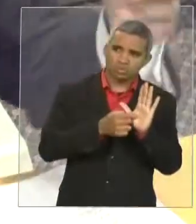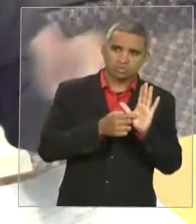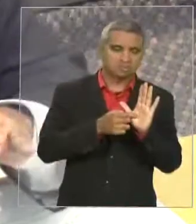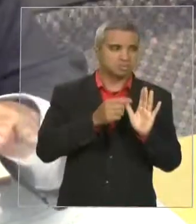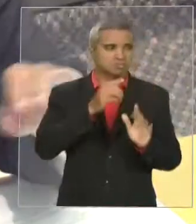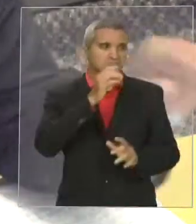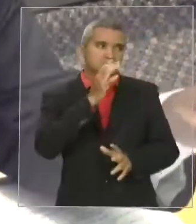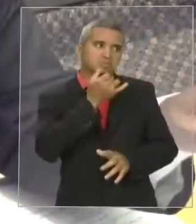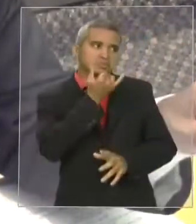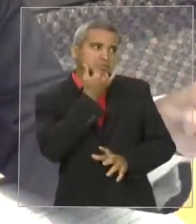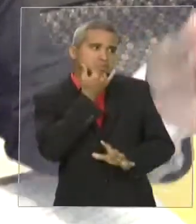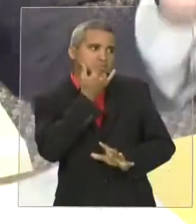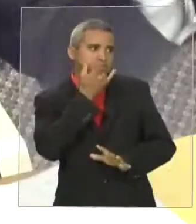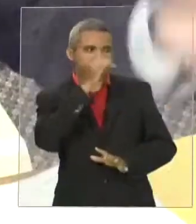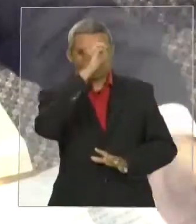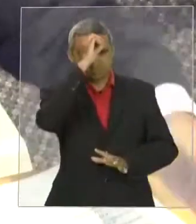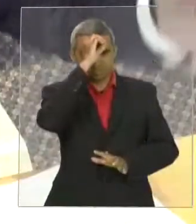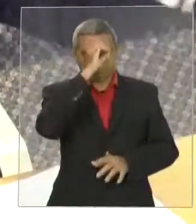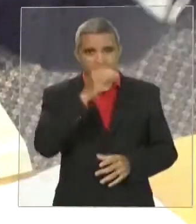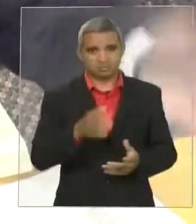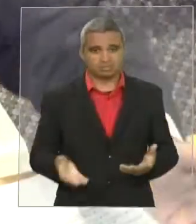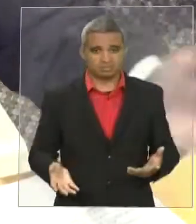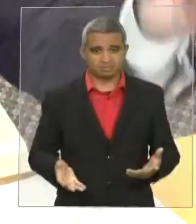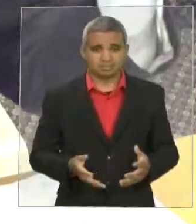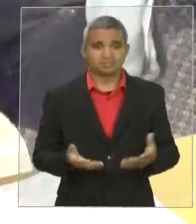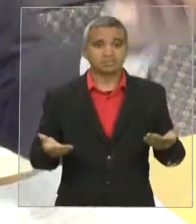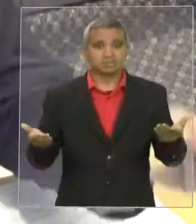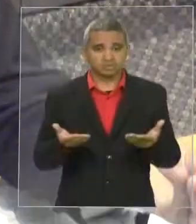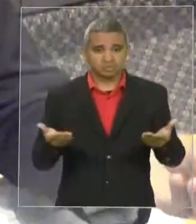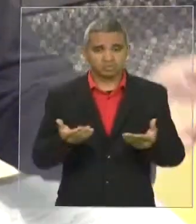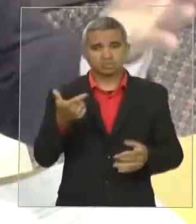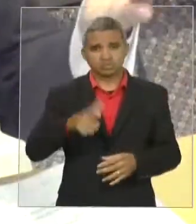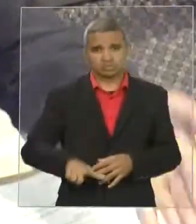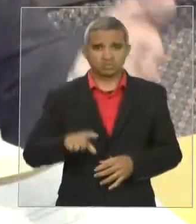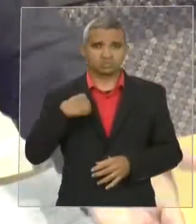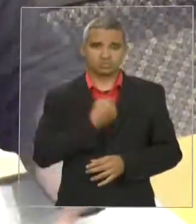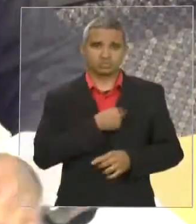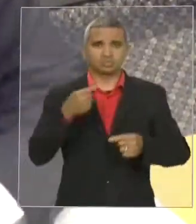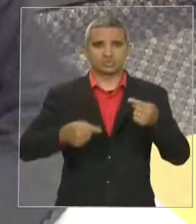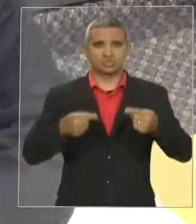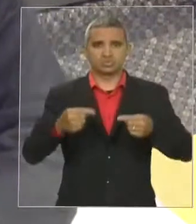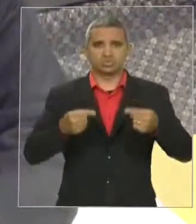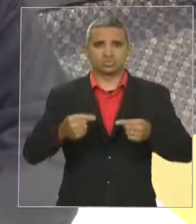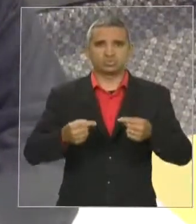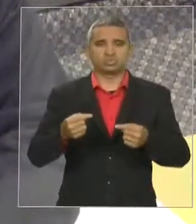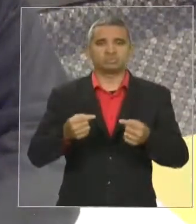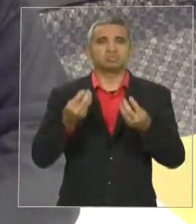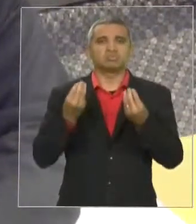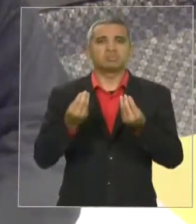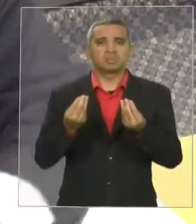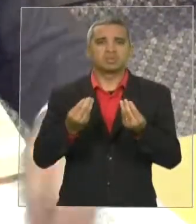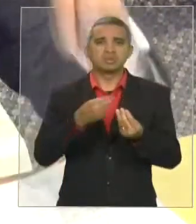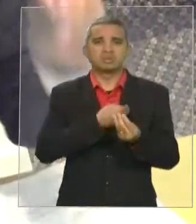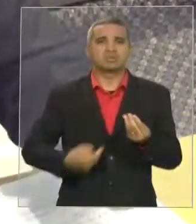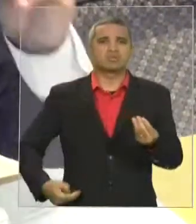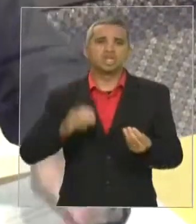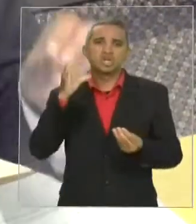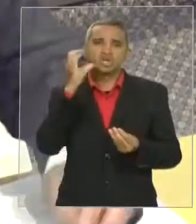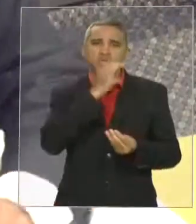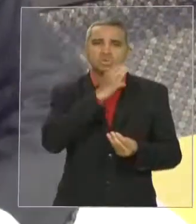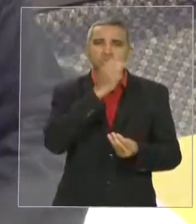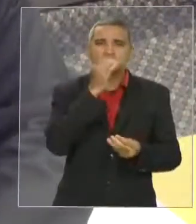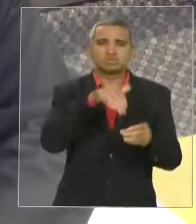nem do mérito, em nada. E hoje, mais uma vez, estamos discutindo qual a urgência do governo do Estado em fazer isso. Qual a